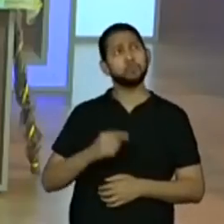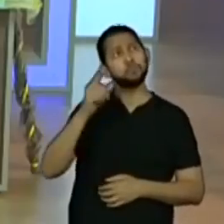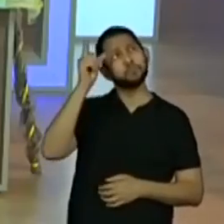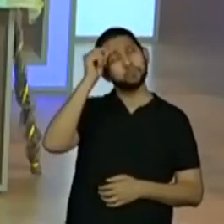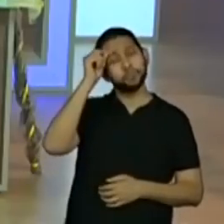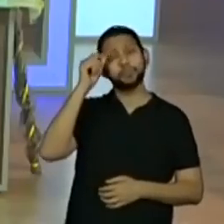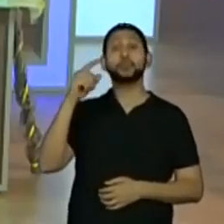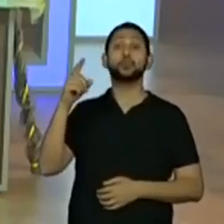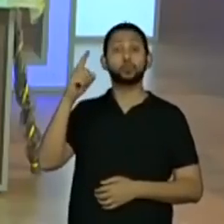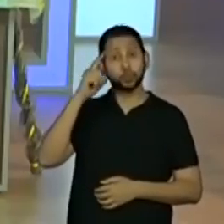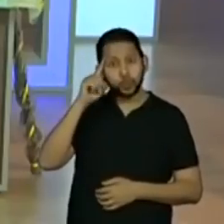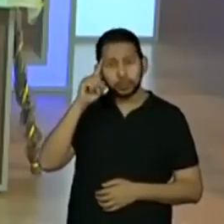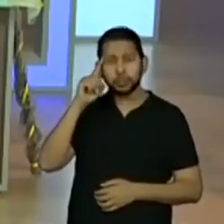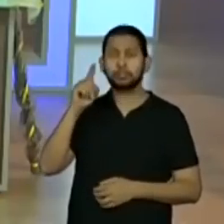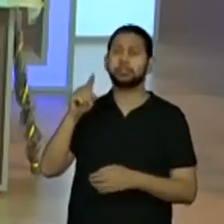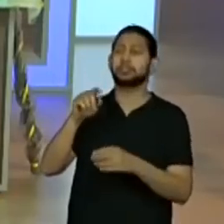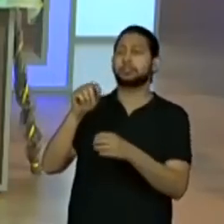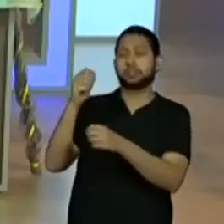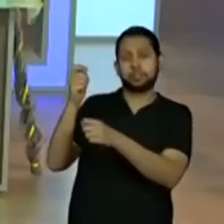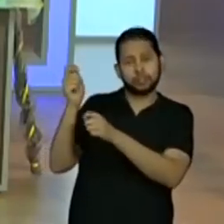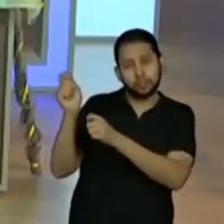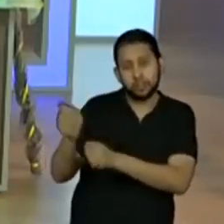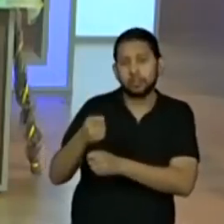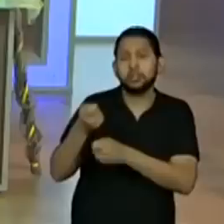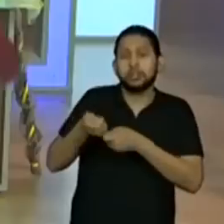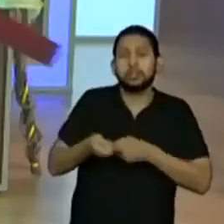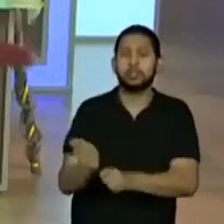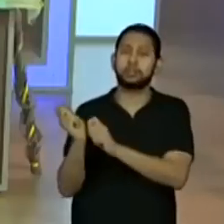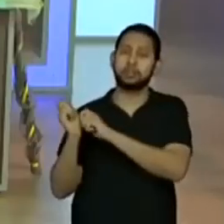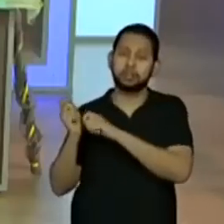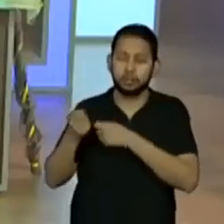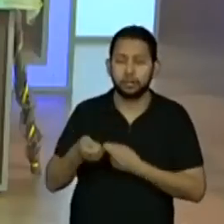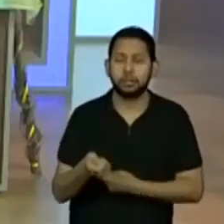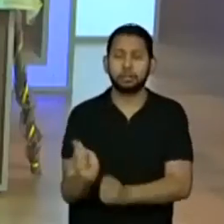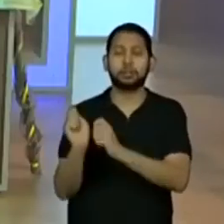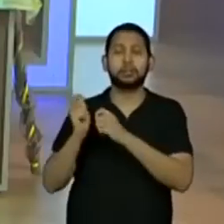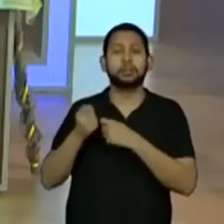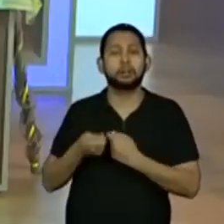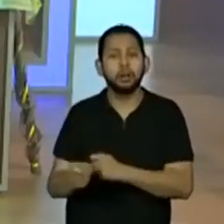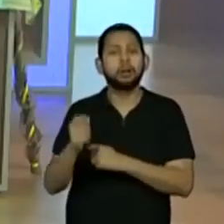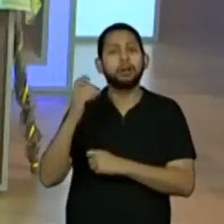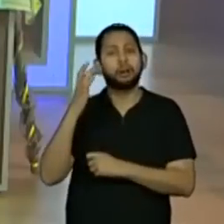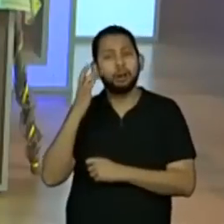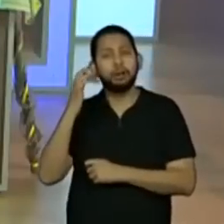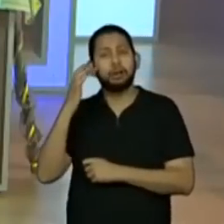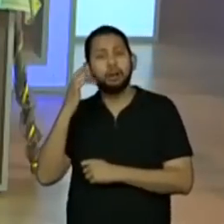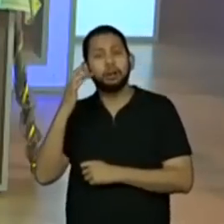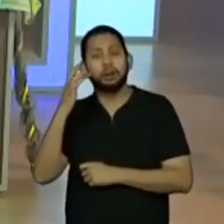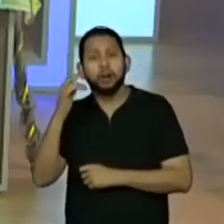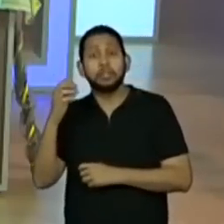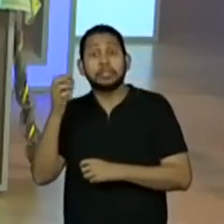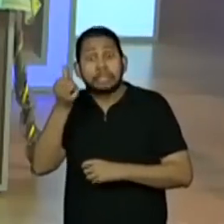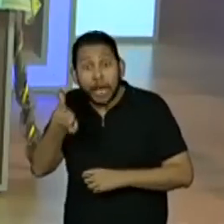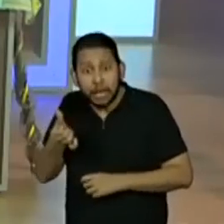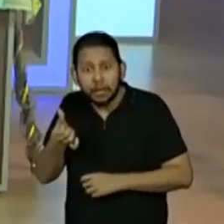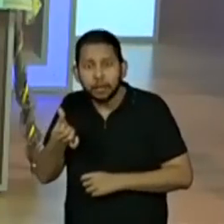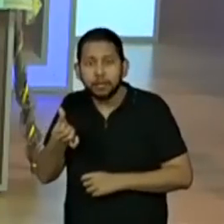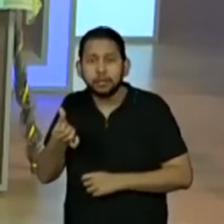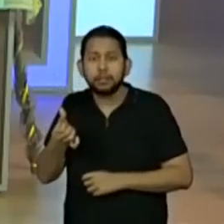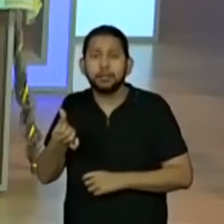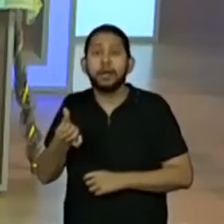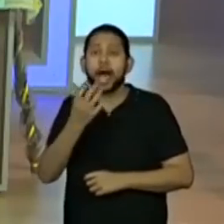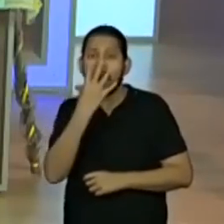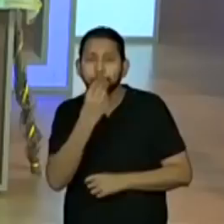a raposa apareceu e falou para ele, eu sabia, eu falei para você, presta atenção no que eu falo, você não presta